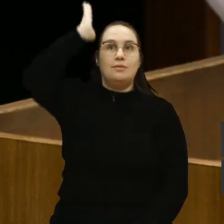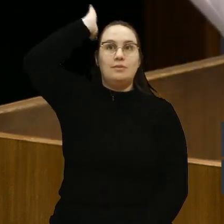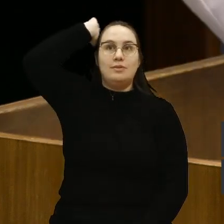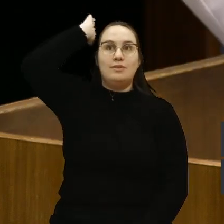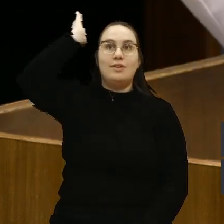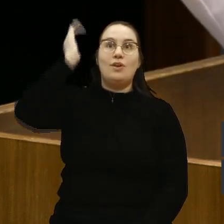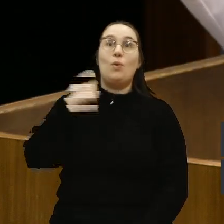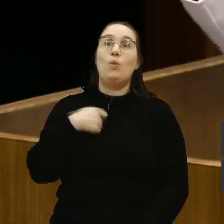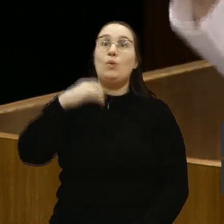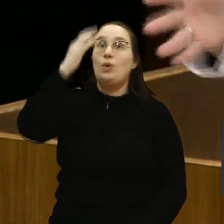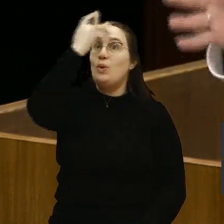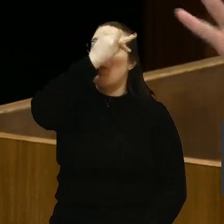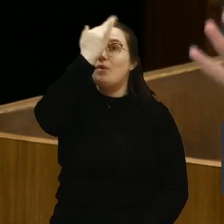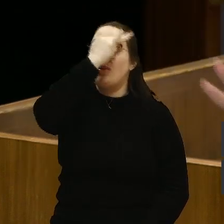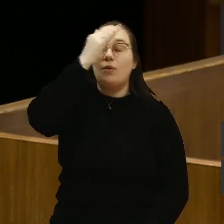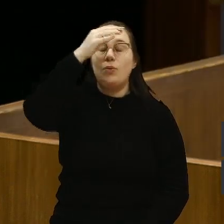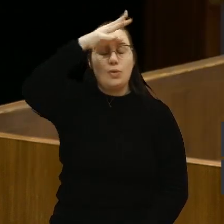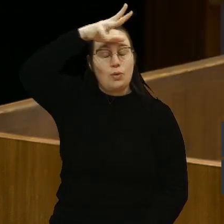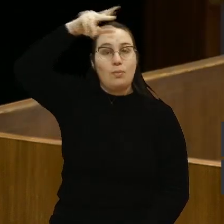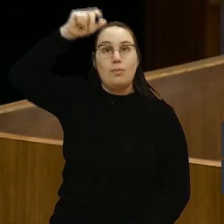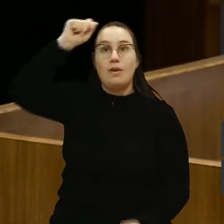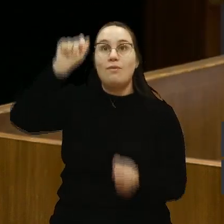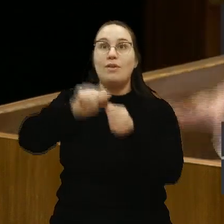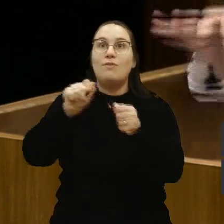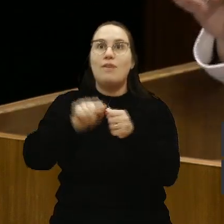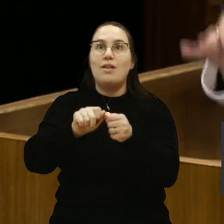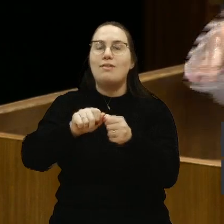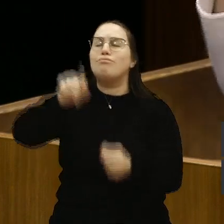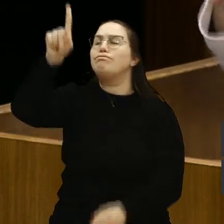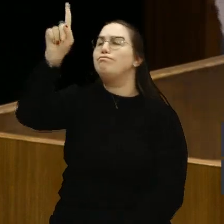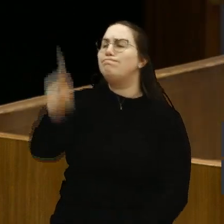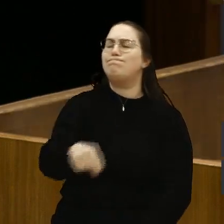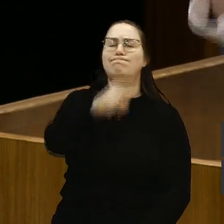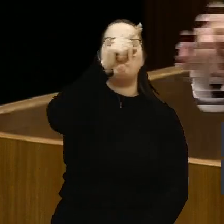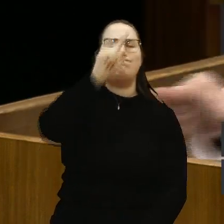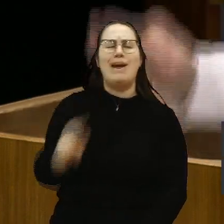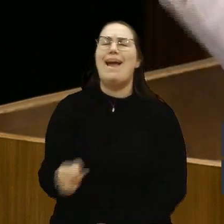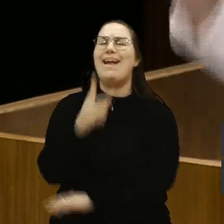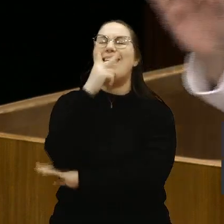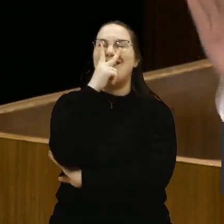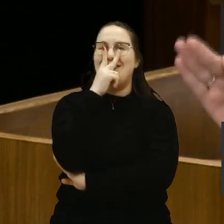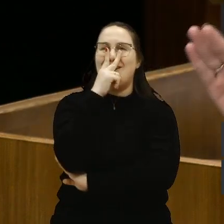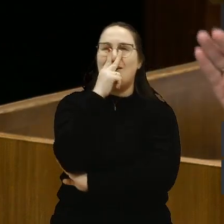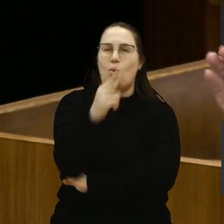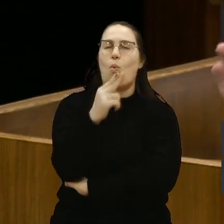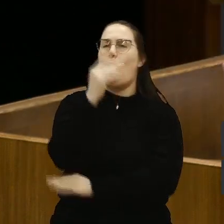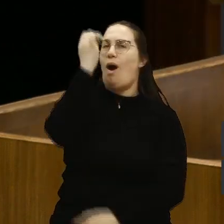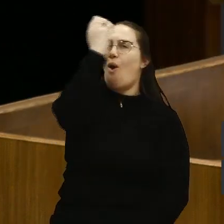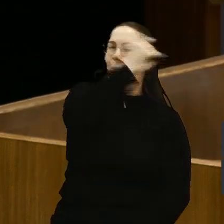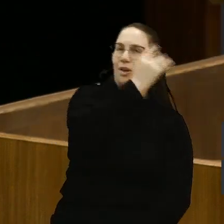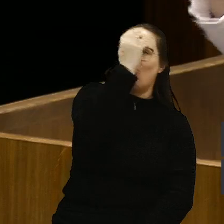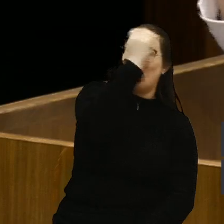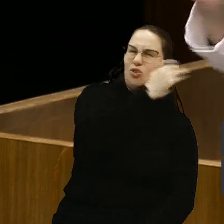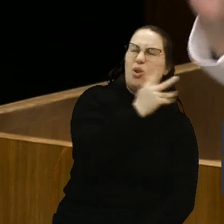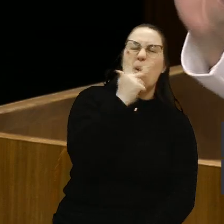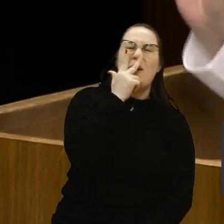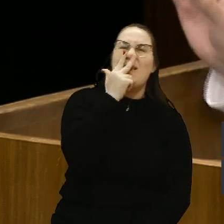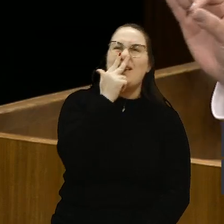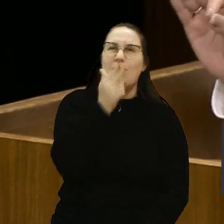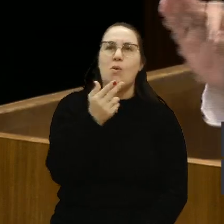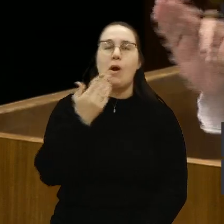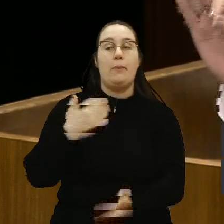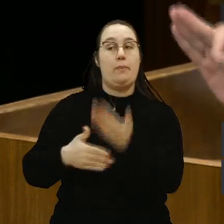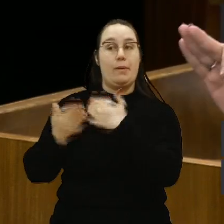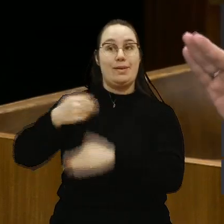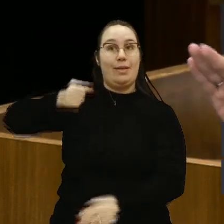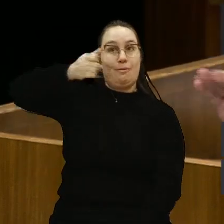o prefeito fez? Vetou. Igual. O veto exatamente igual do prefeito Adiló. Na época, o